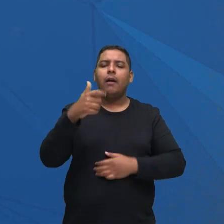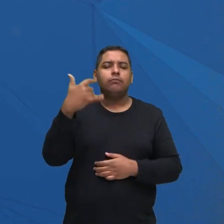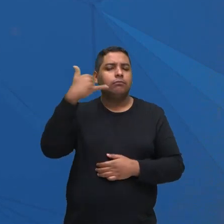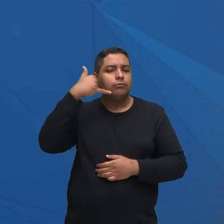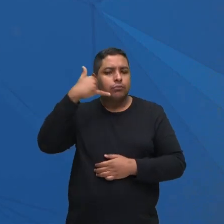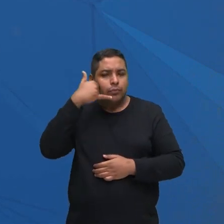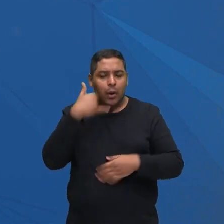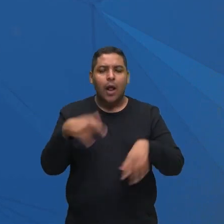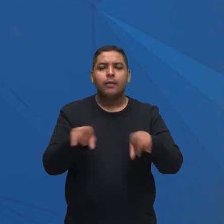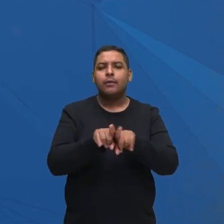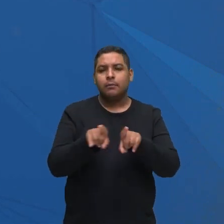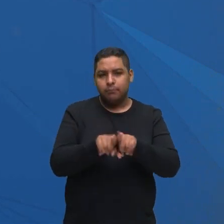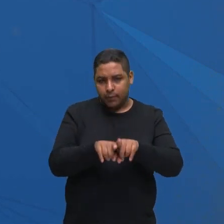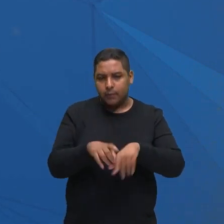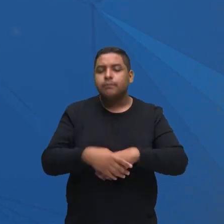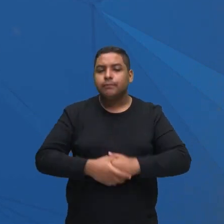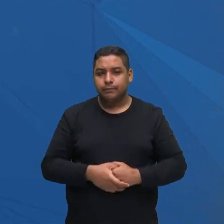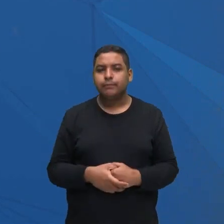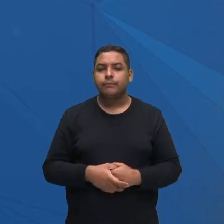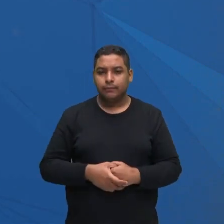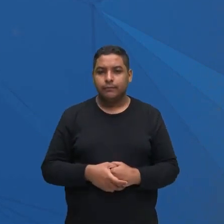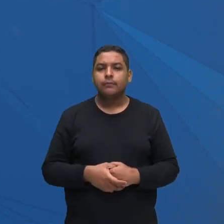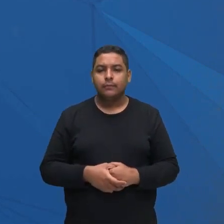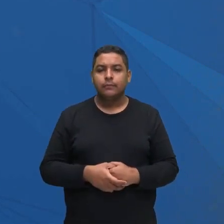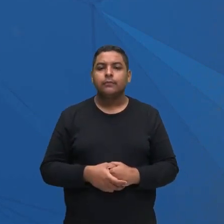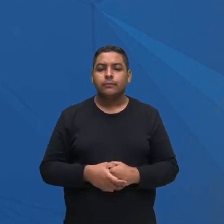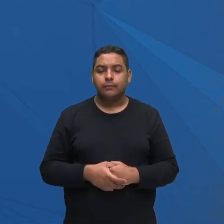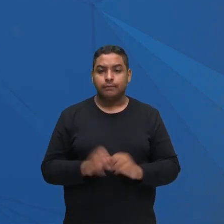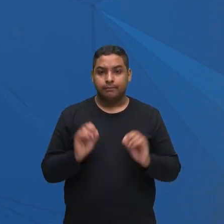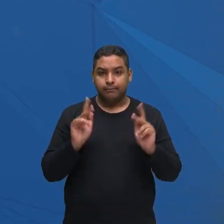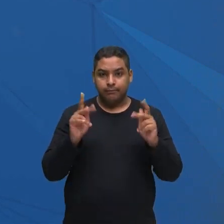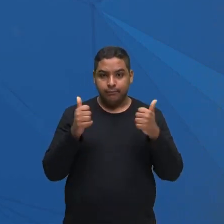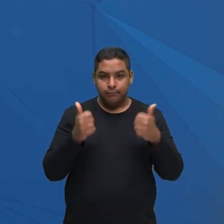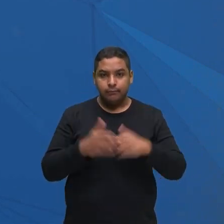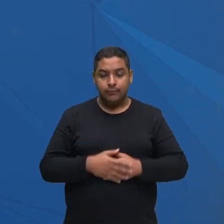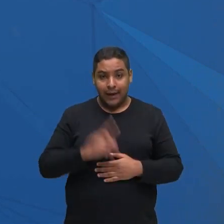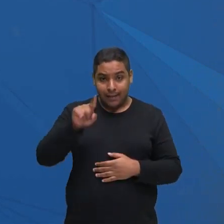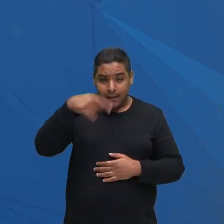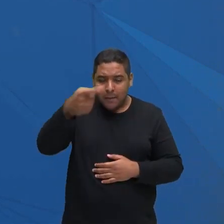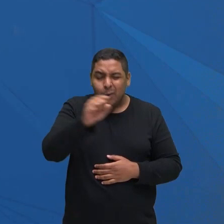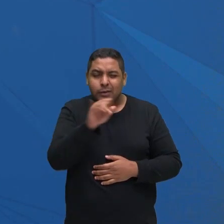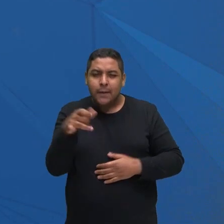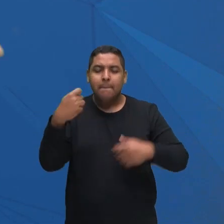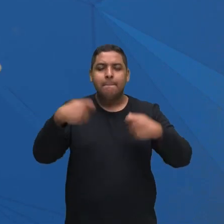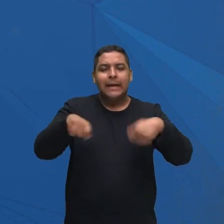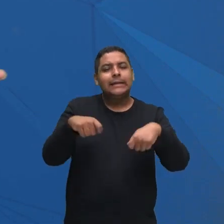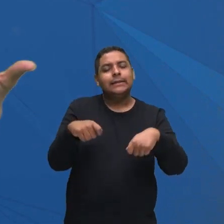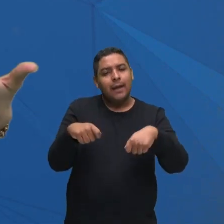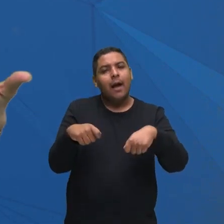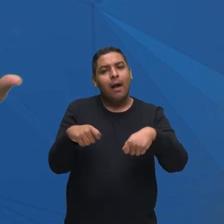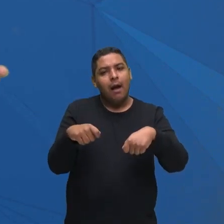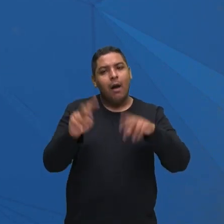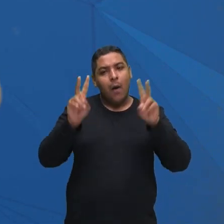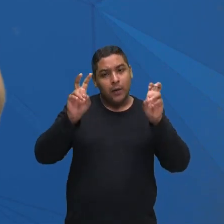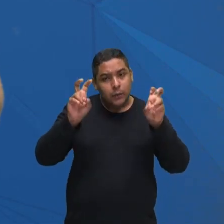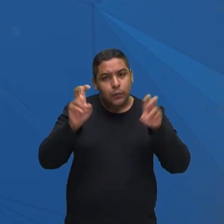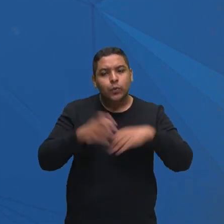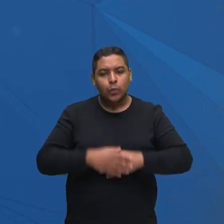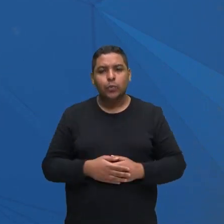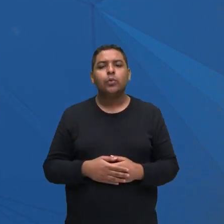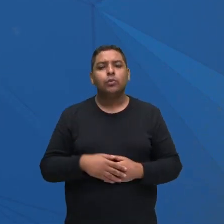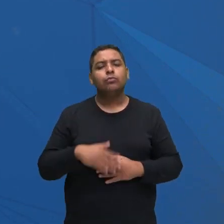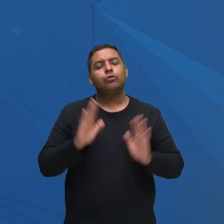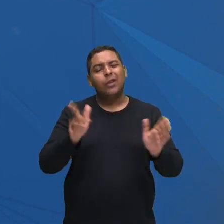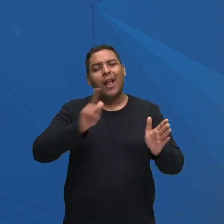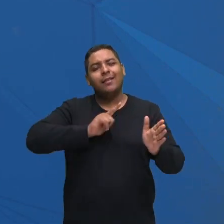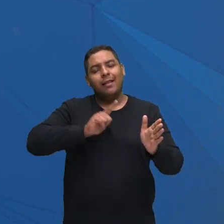assim, também anota lá, digita, não dispersa, tá bom? Porque depois, se você precisar revisitar algumas informações, você já